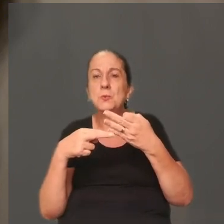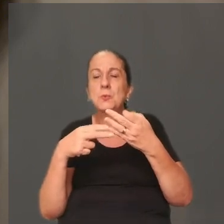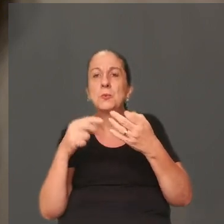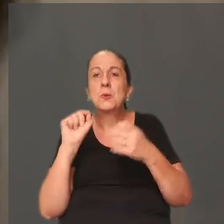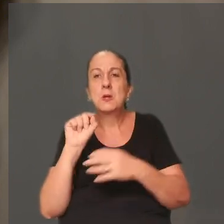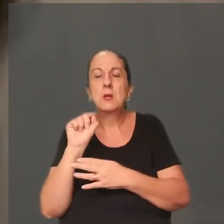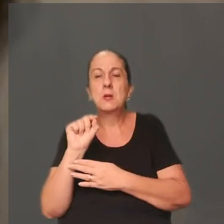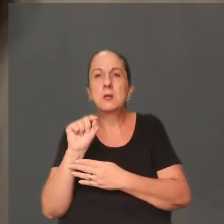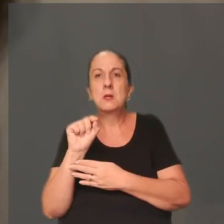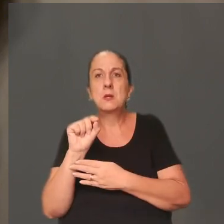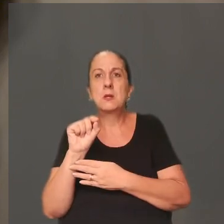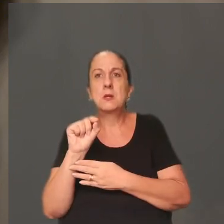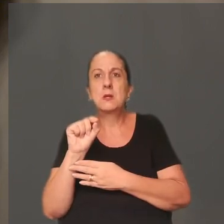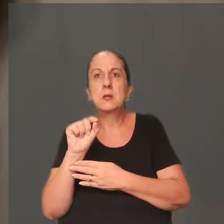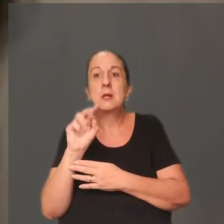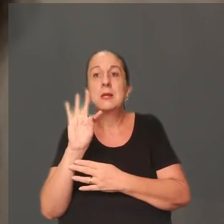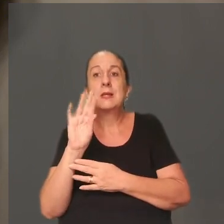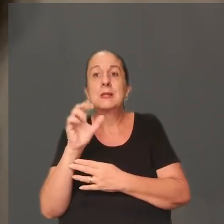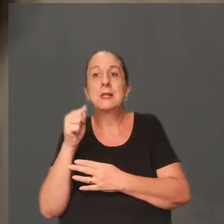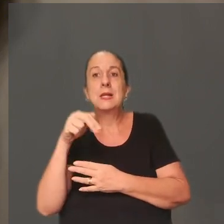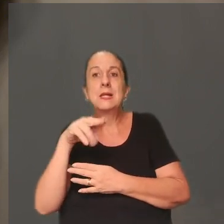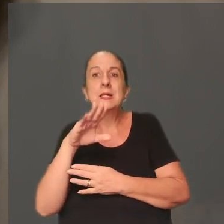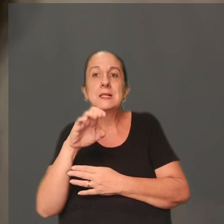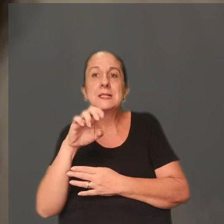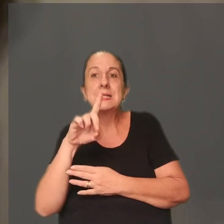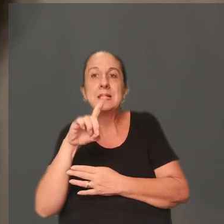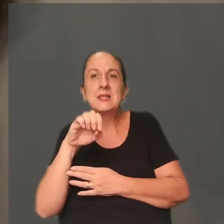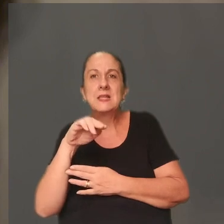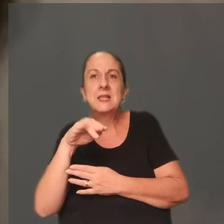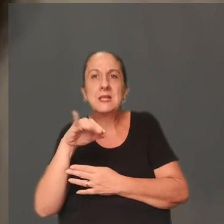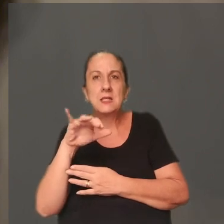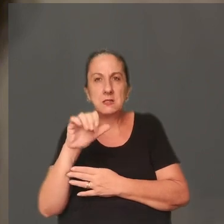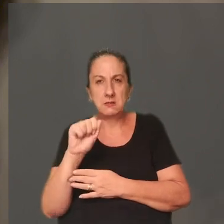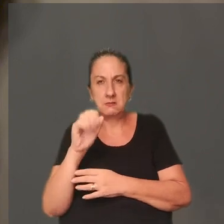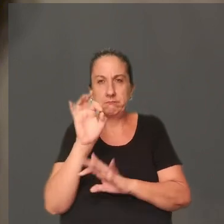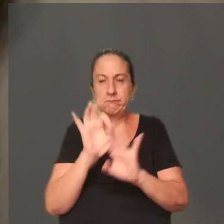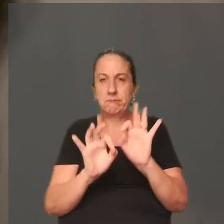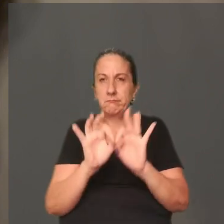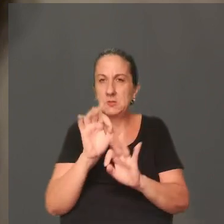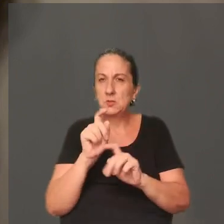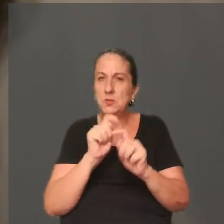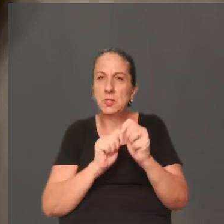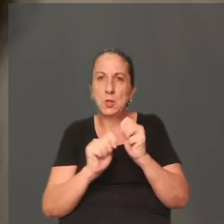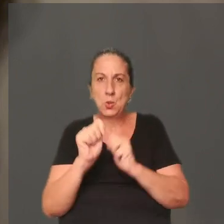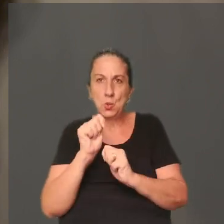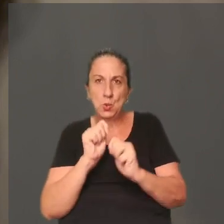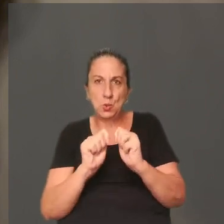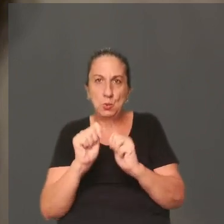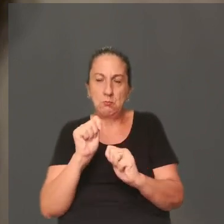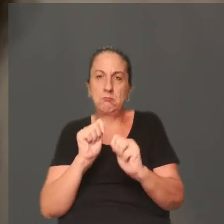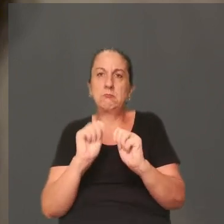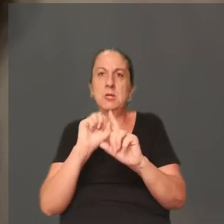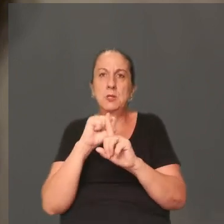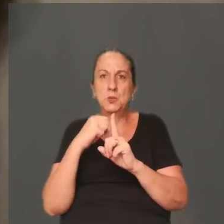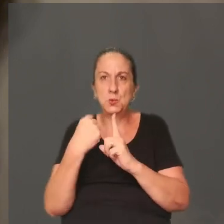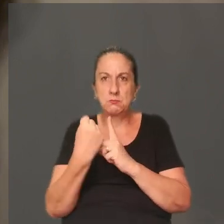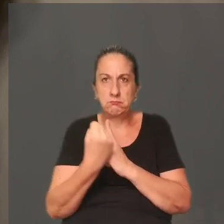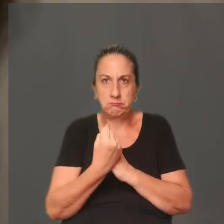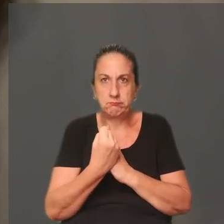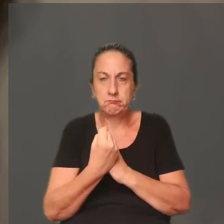revista, depende de ele ensejar transcendência. Então, seja jurídica, econômica,